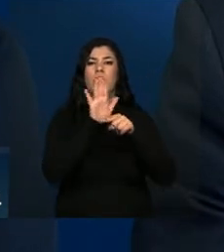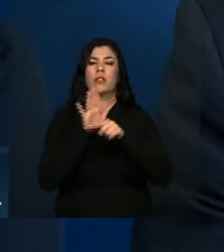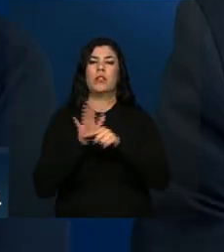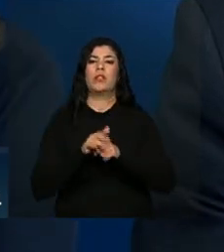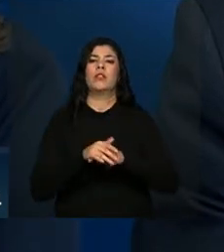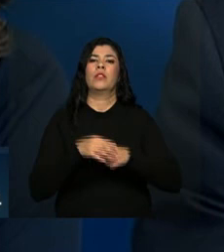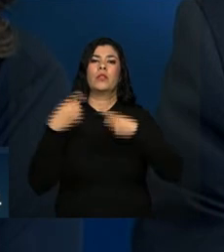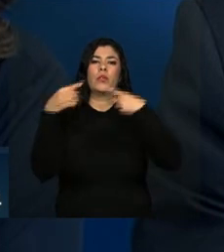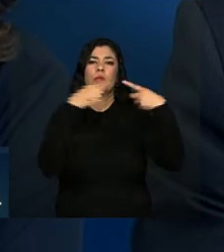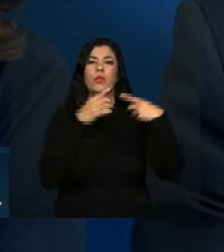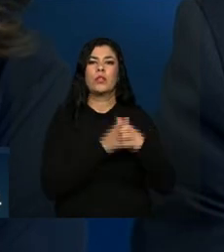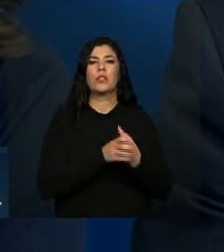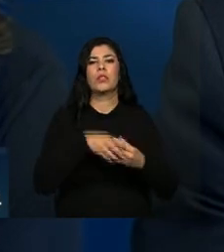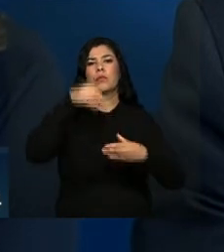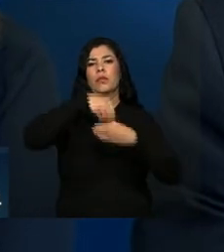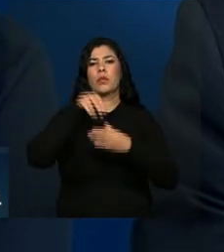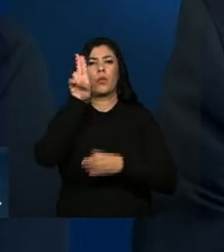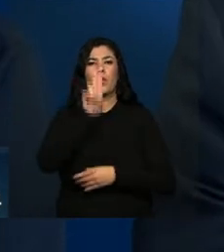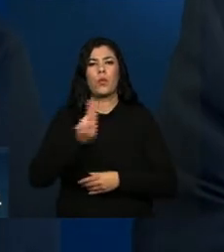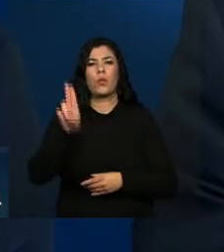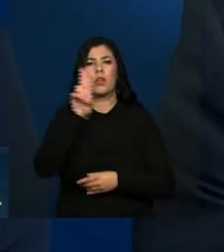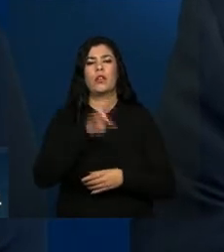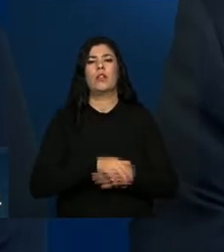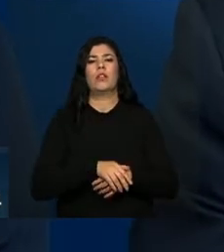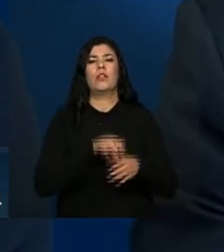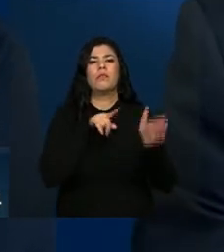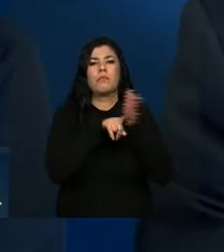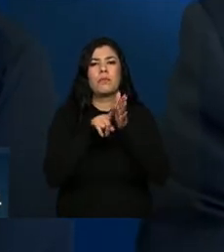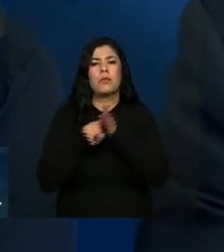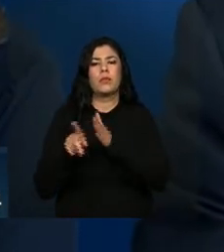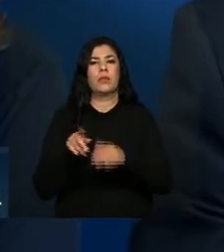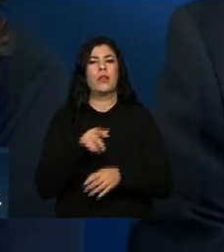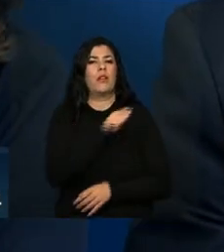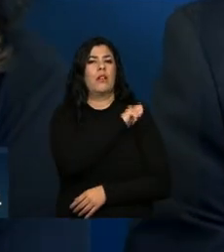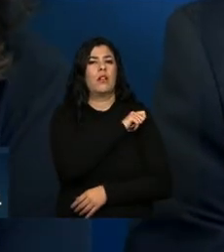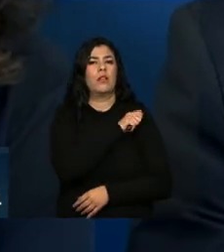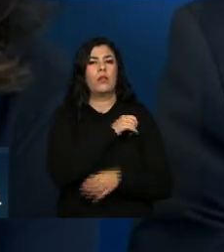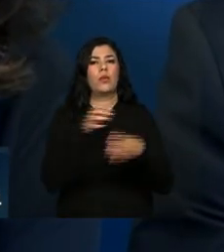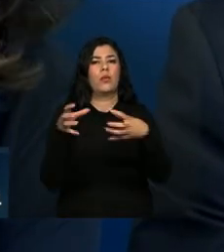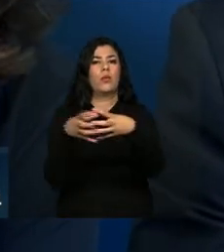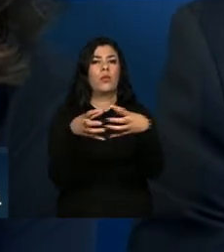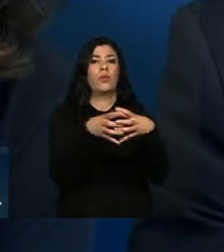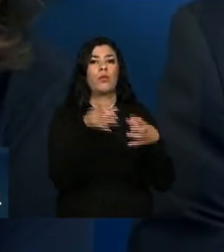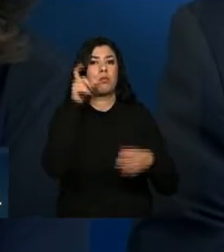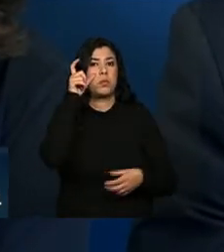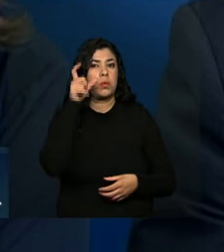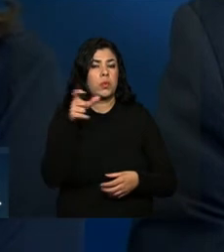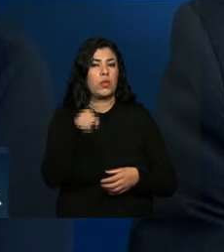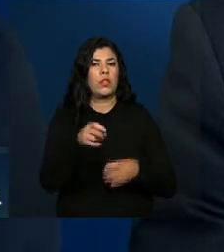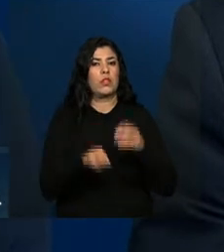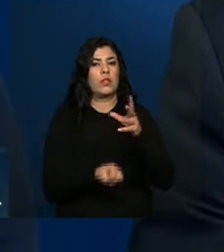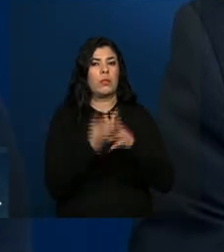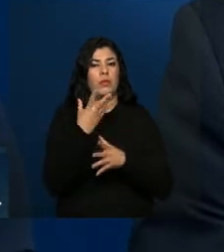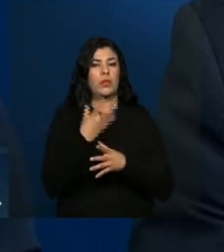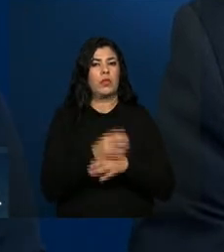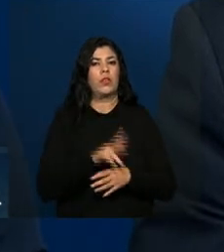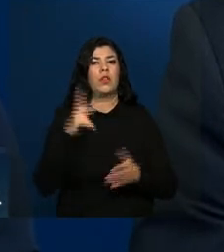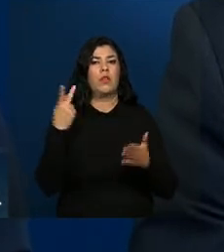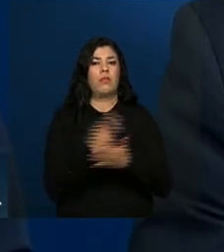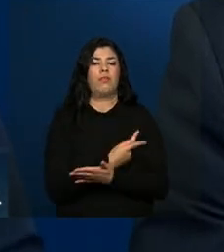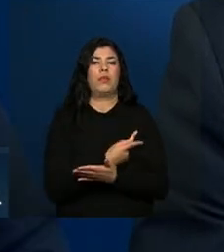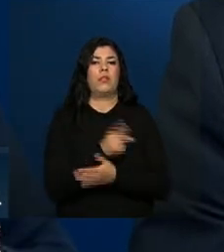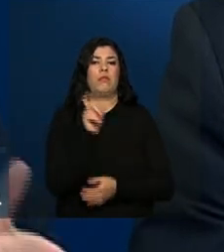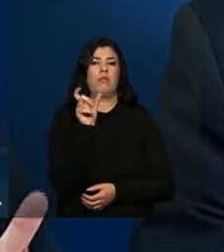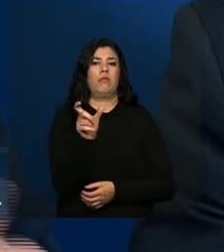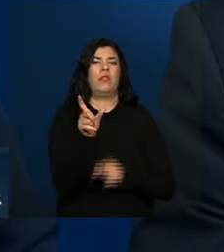debate universitários estudantes pesquisadores e grupos de interesse o fato de um